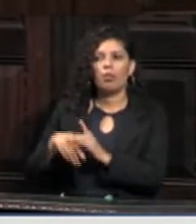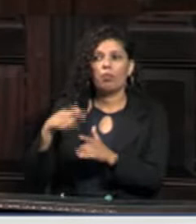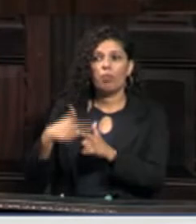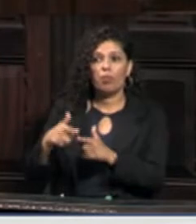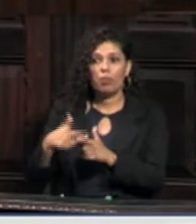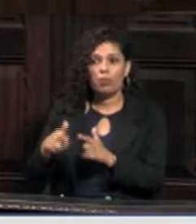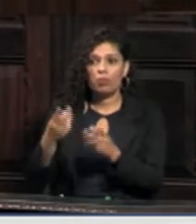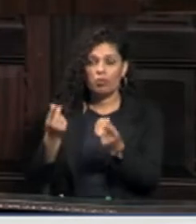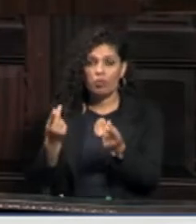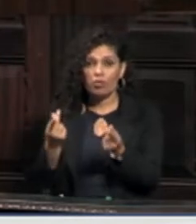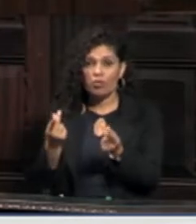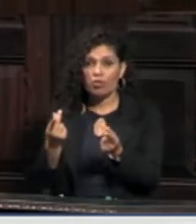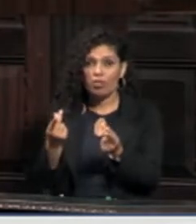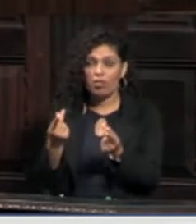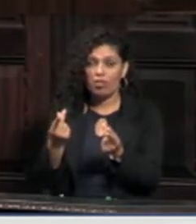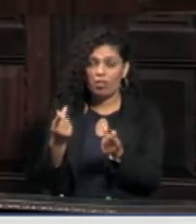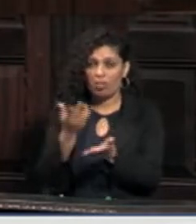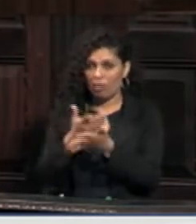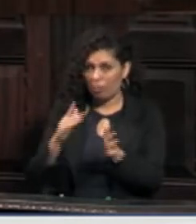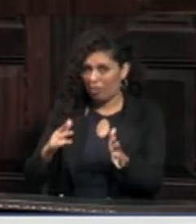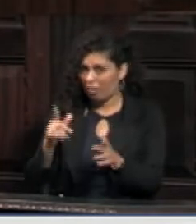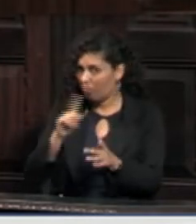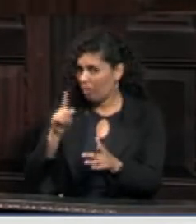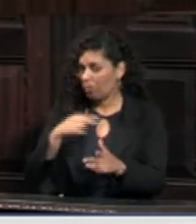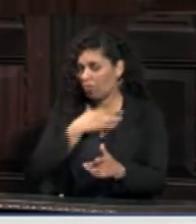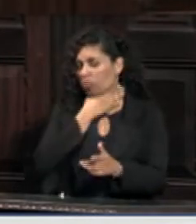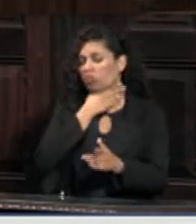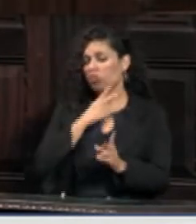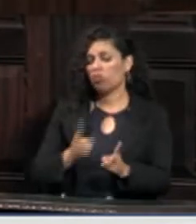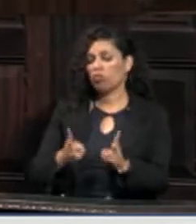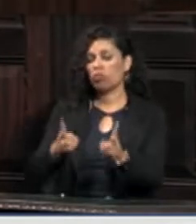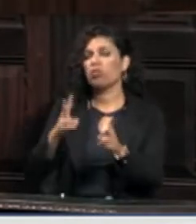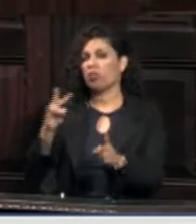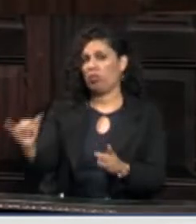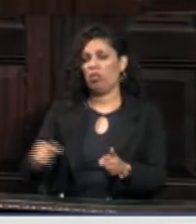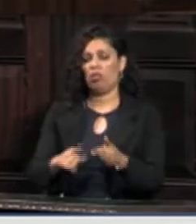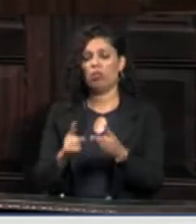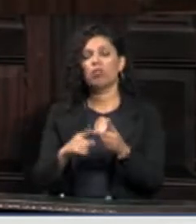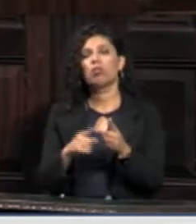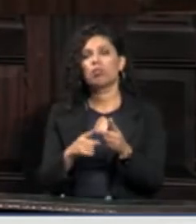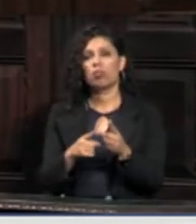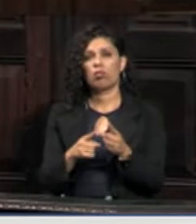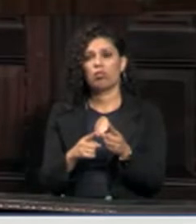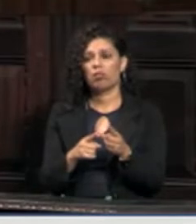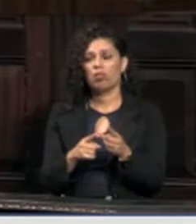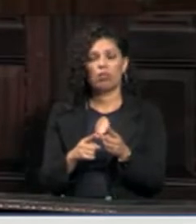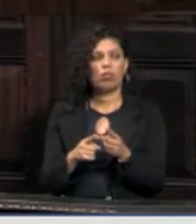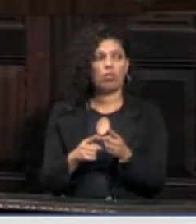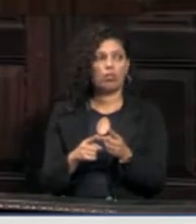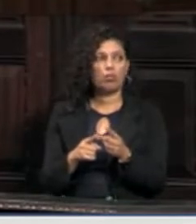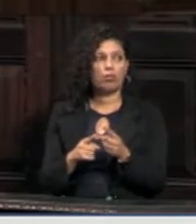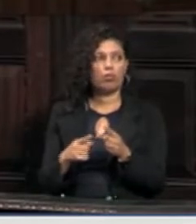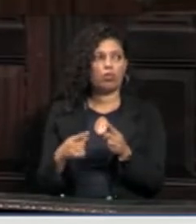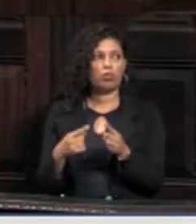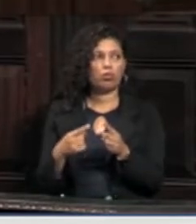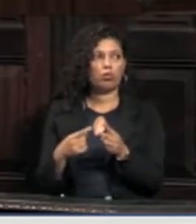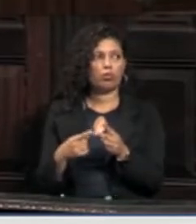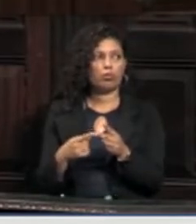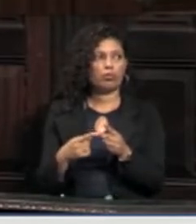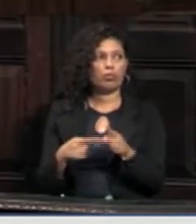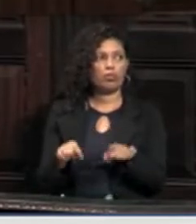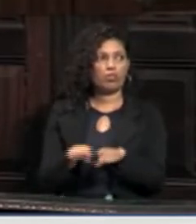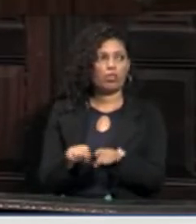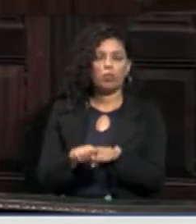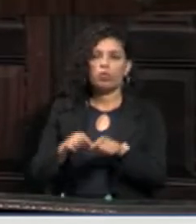ser suprido. Um segundo ponto é a colocação do esforço